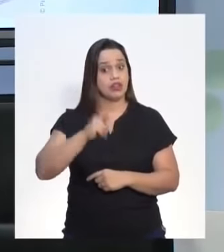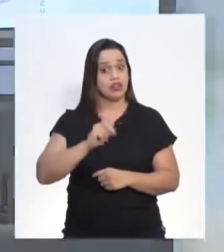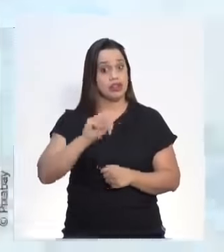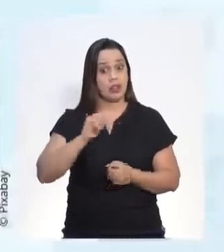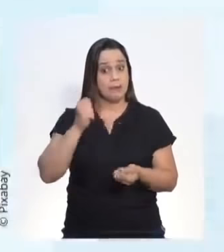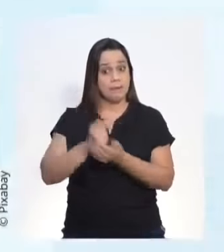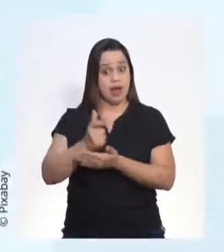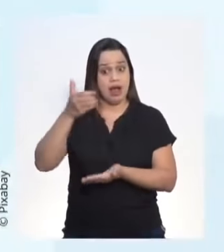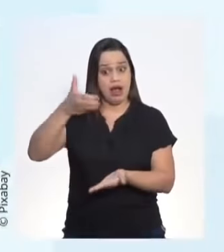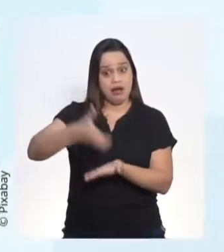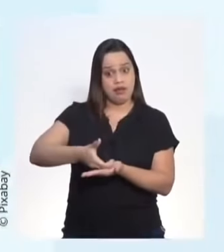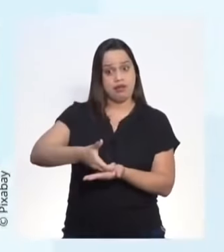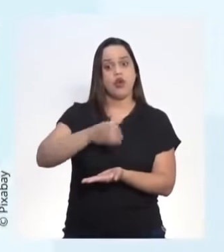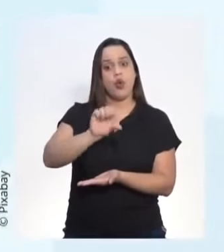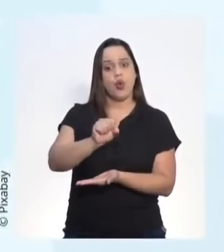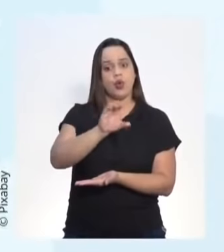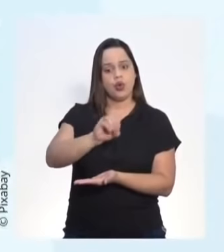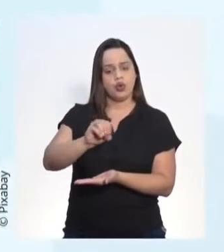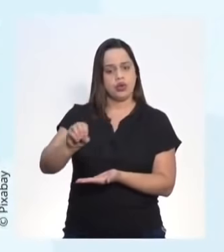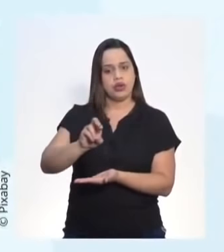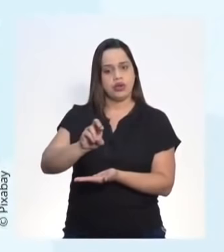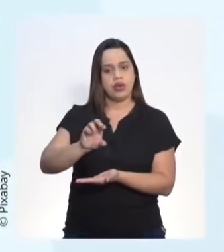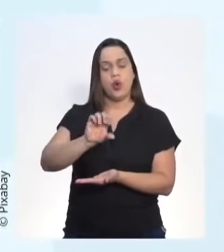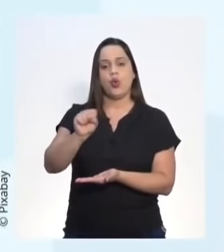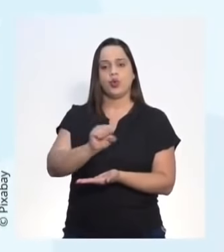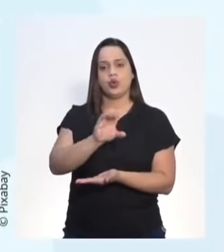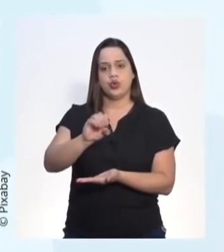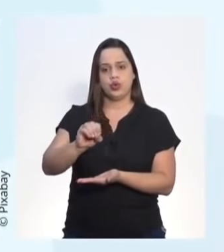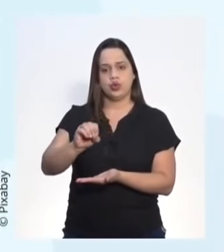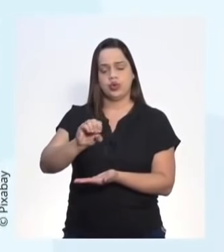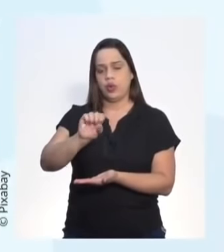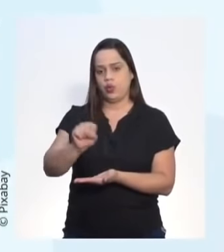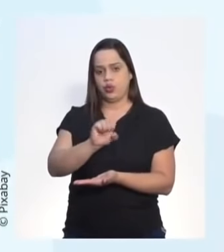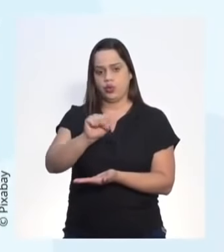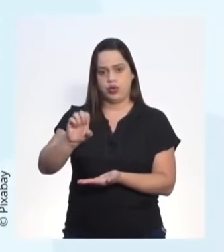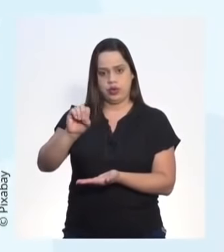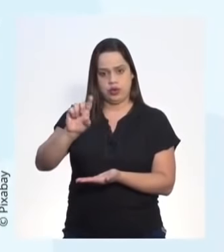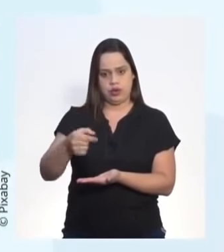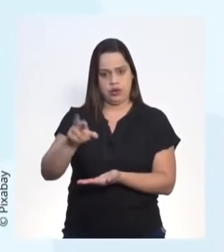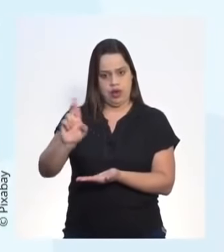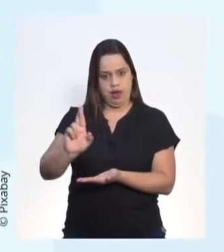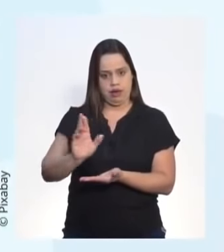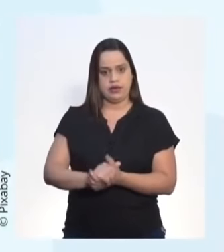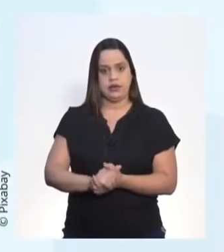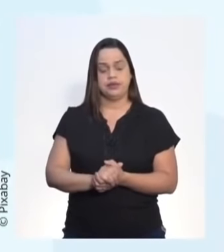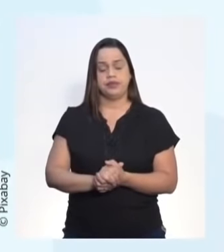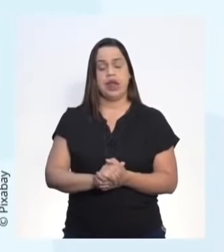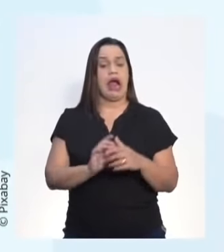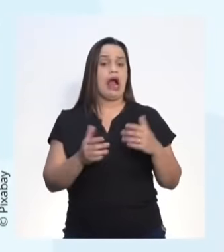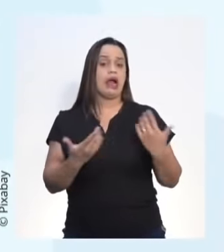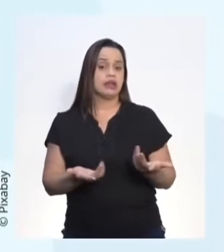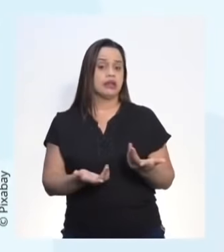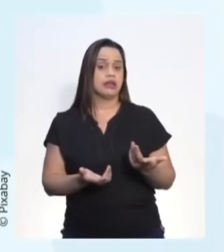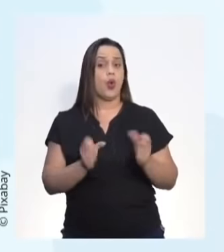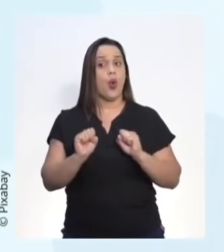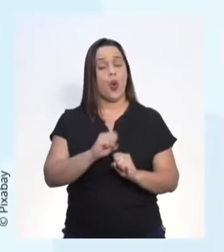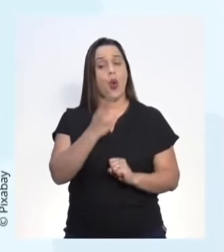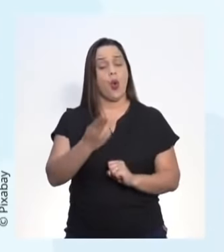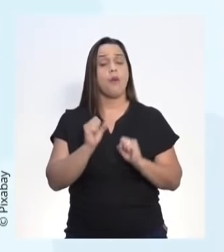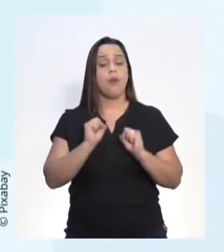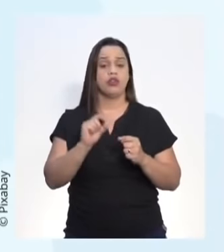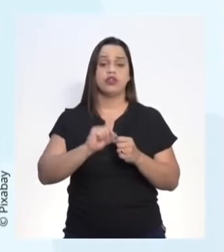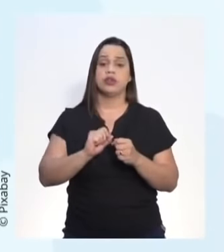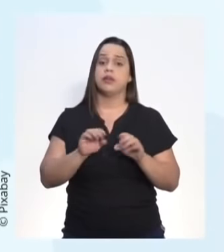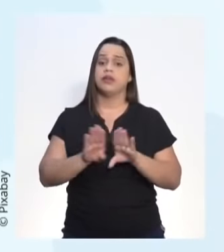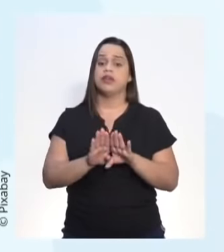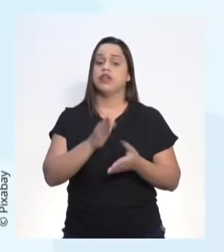custaria R$ 800, 880 reais, beleza? Tá? Ou eles poderiam fazer a prazo. E